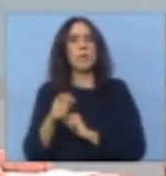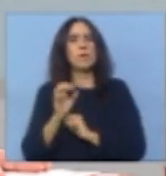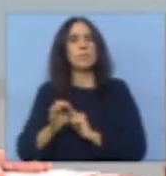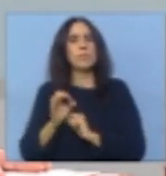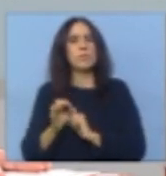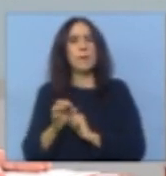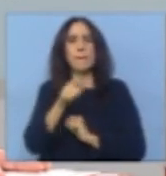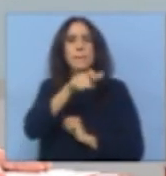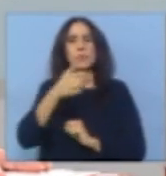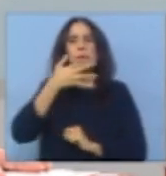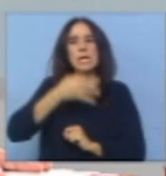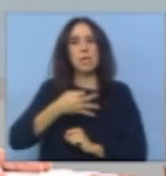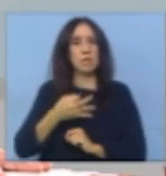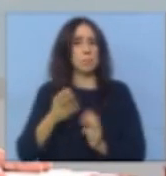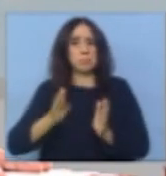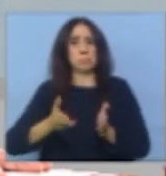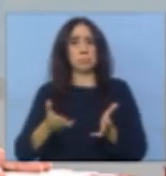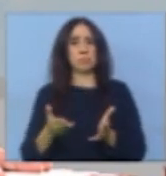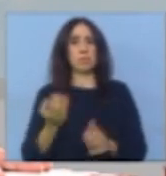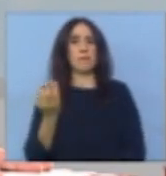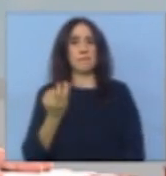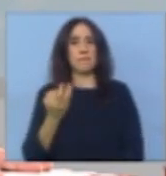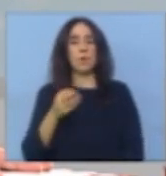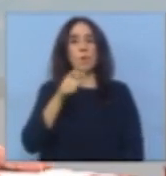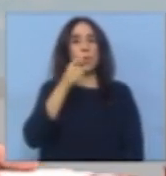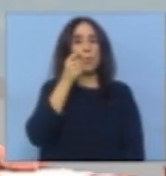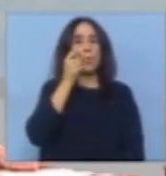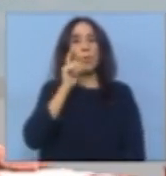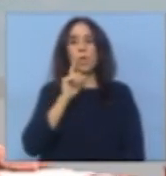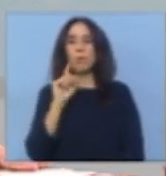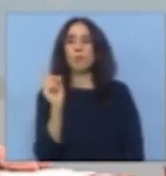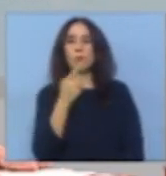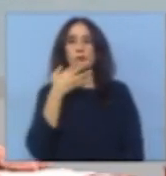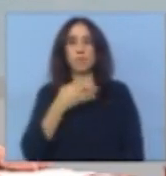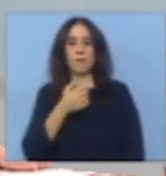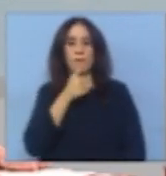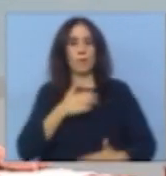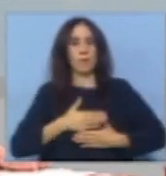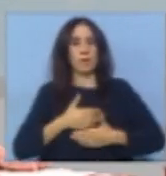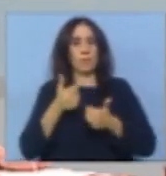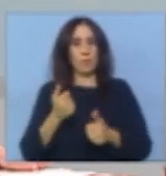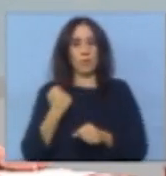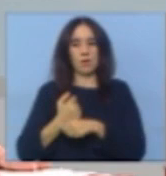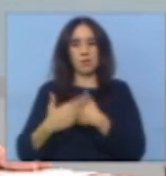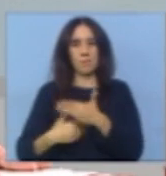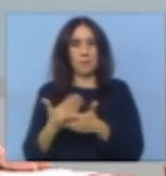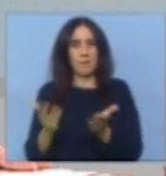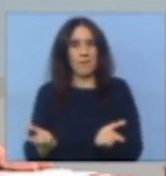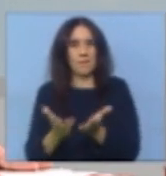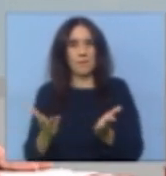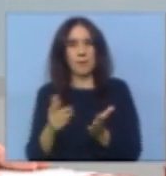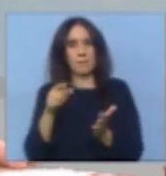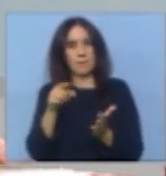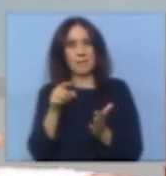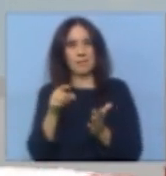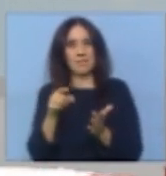necessariamente pessoas crentes. Portanto, há todos os homens e mulheres de boa vontade que trabalham para